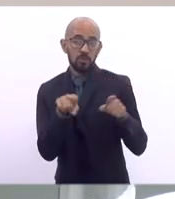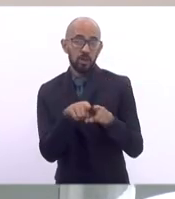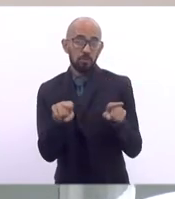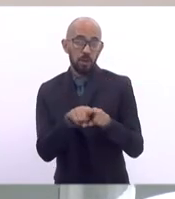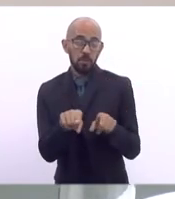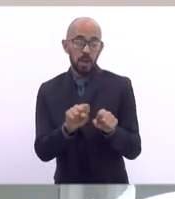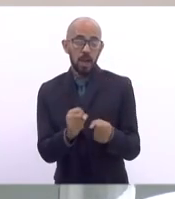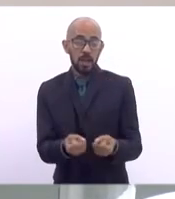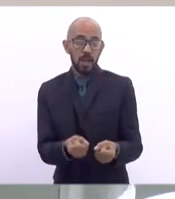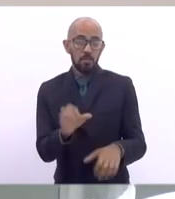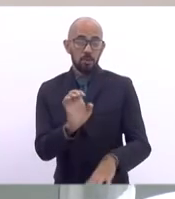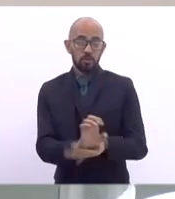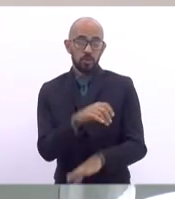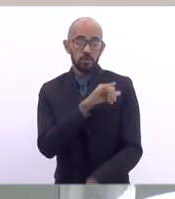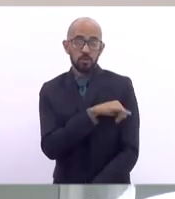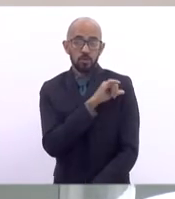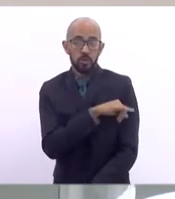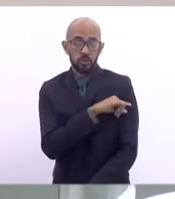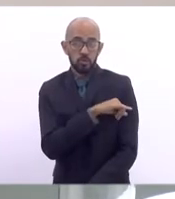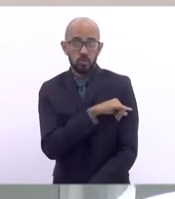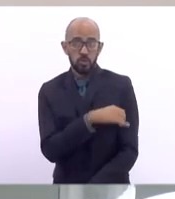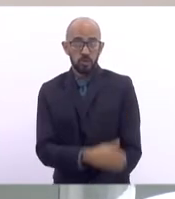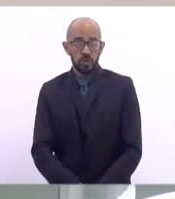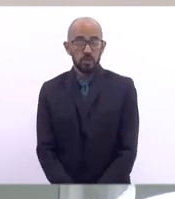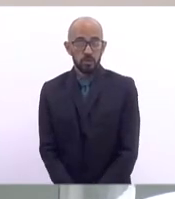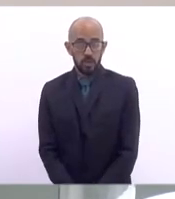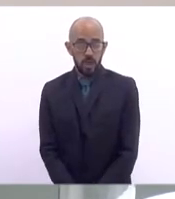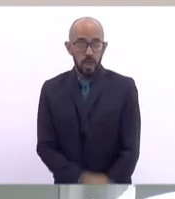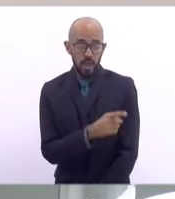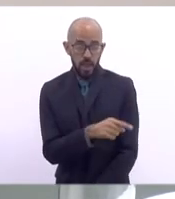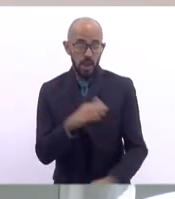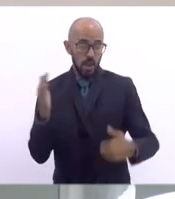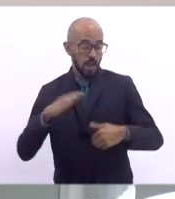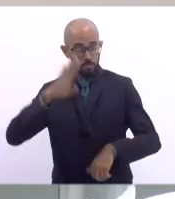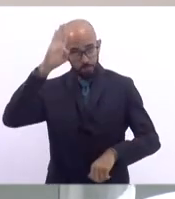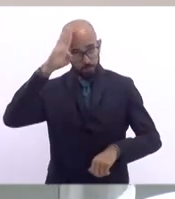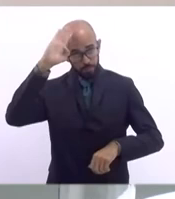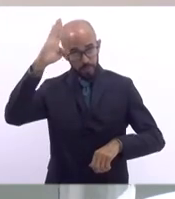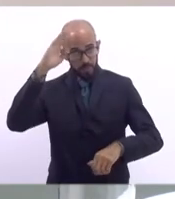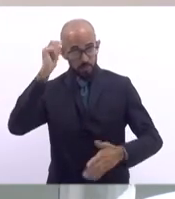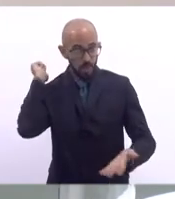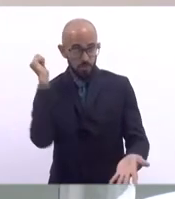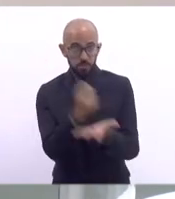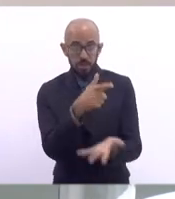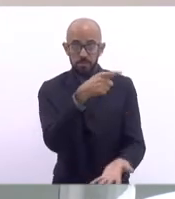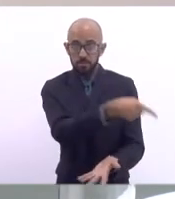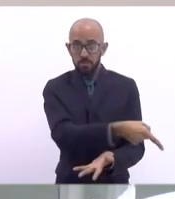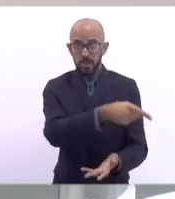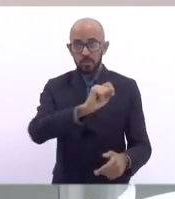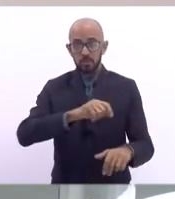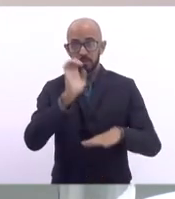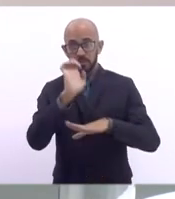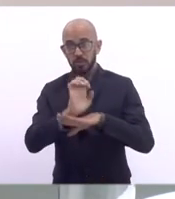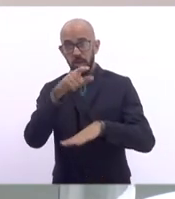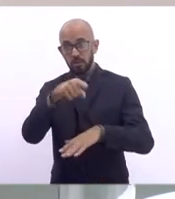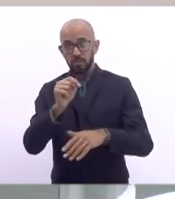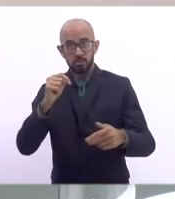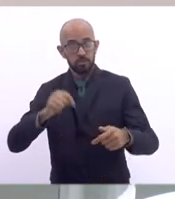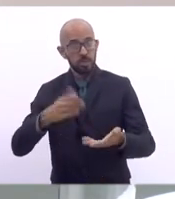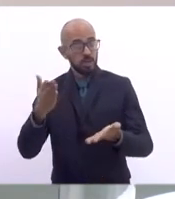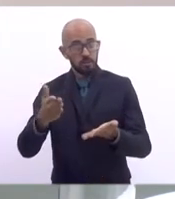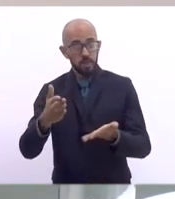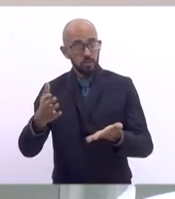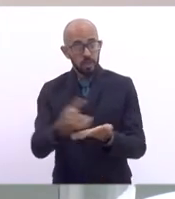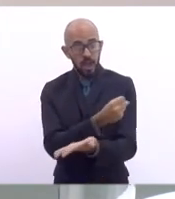Porque ela foi principal é que ela era principal credora que levou o estado a falência pelos pelos a